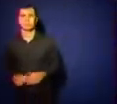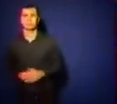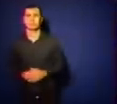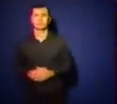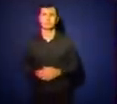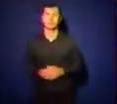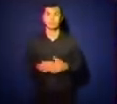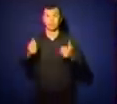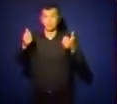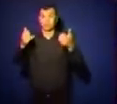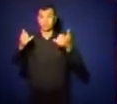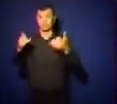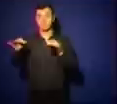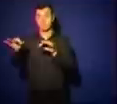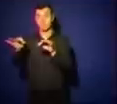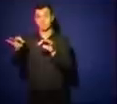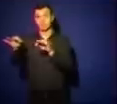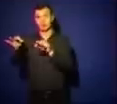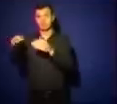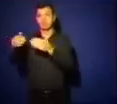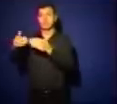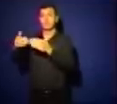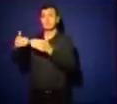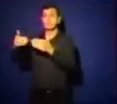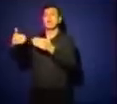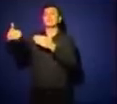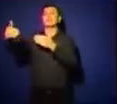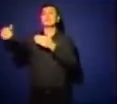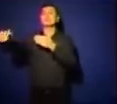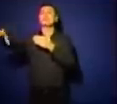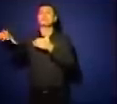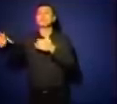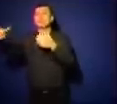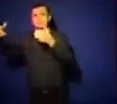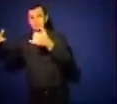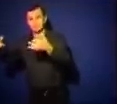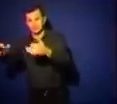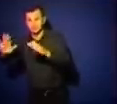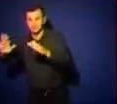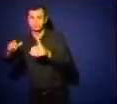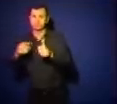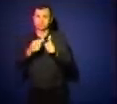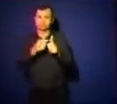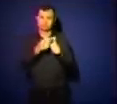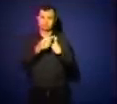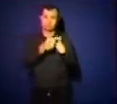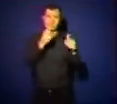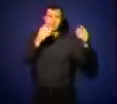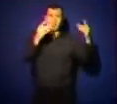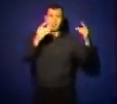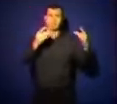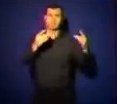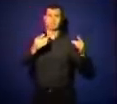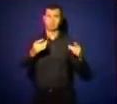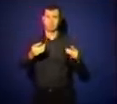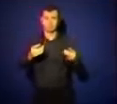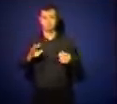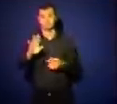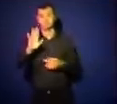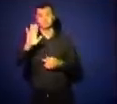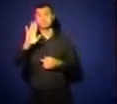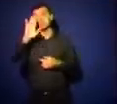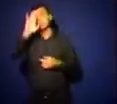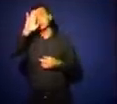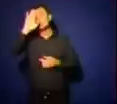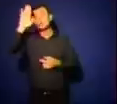você falar de muita coisa para frente parece que você não vai executar nada então a gente vamos fazer uma coisa de cada vez mas a ideia principal era primeiro a gente precisa ter